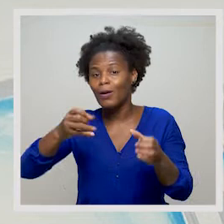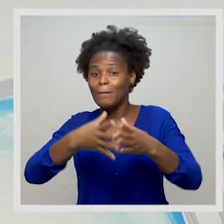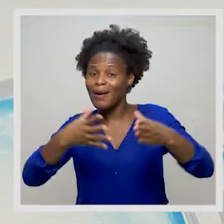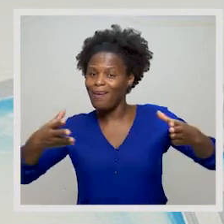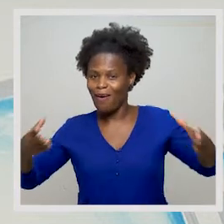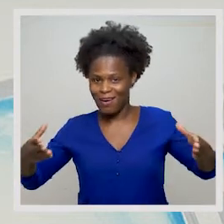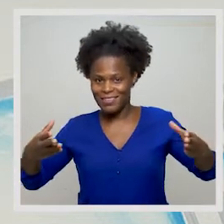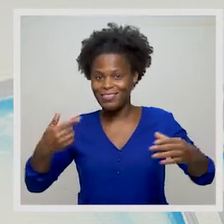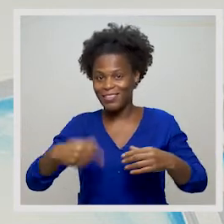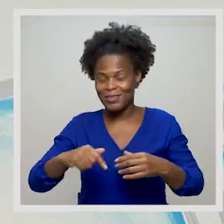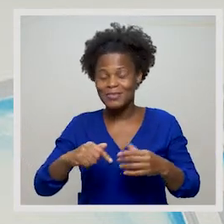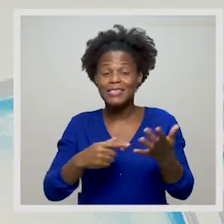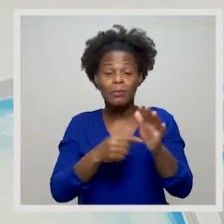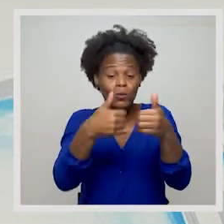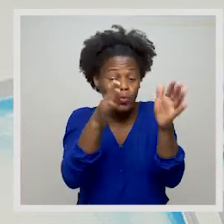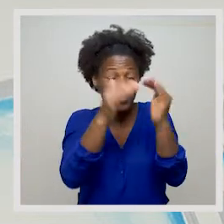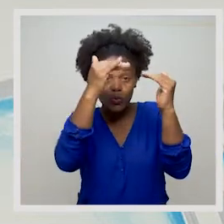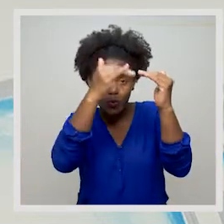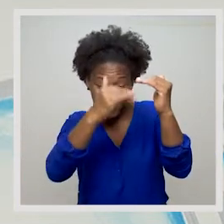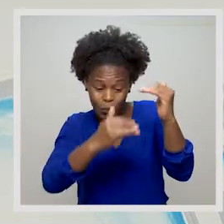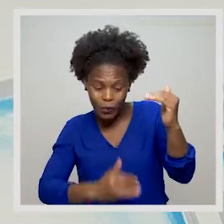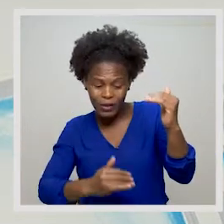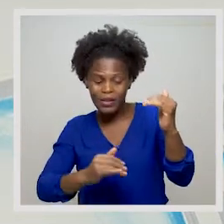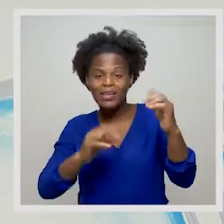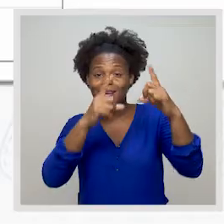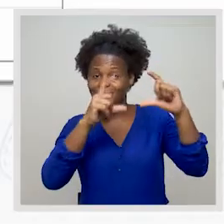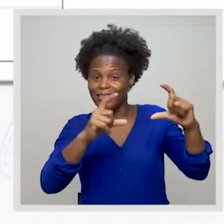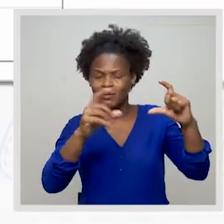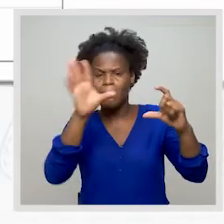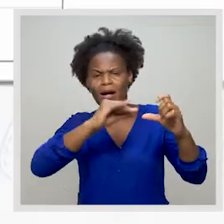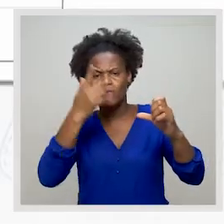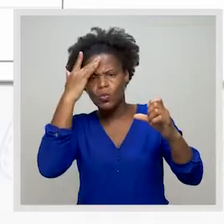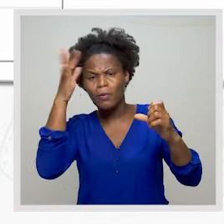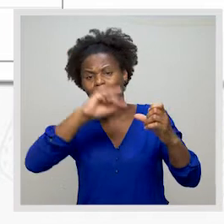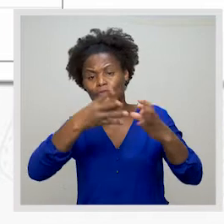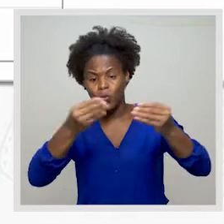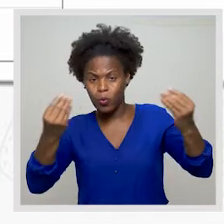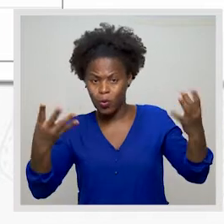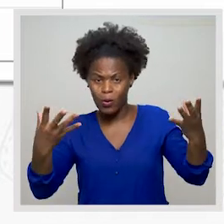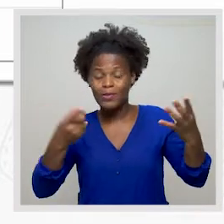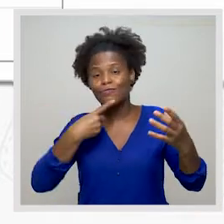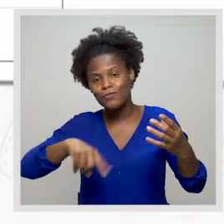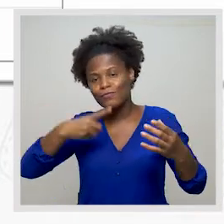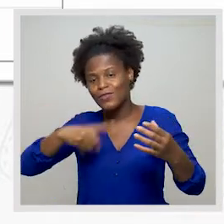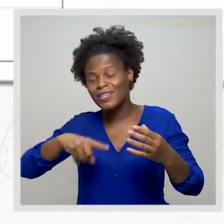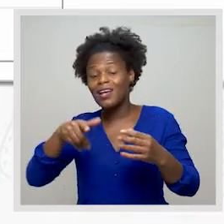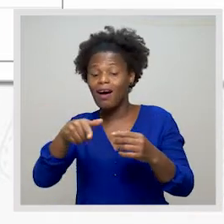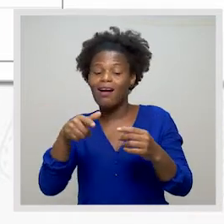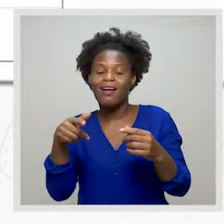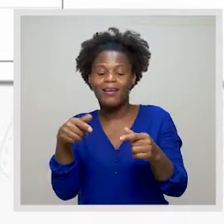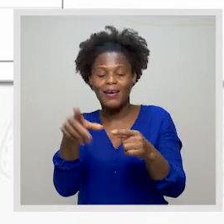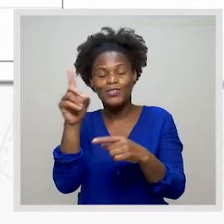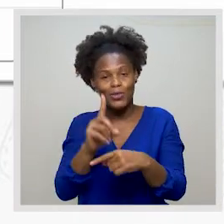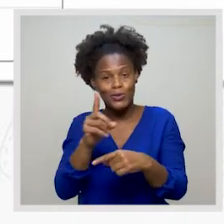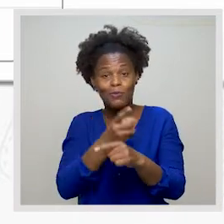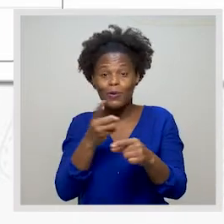frequência absoluta. Entre todas essas classes, a que tem maior frequência absoluta é esta classe. Estão a ver?